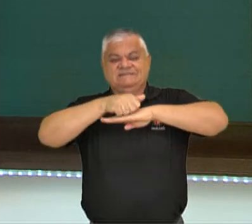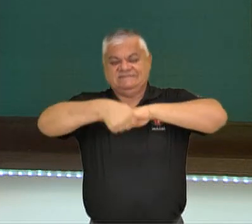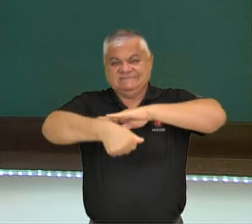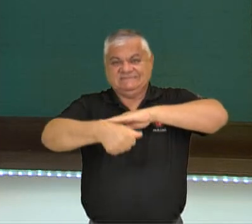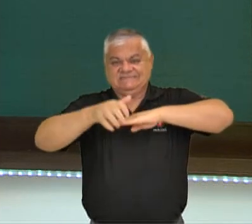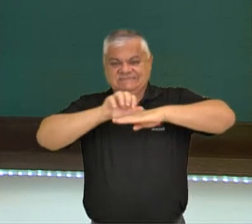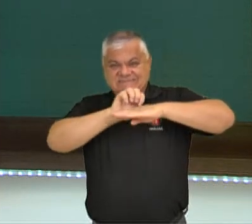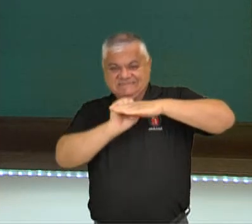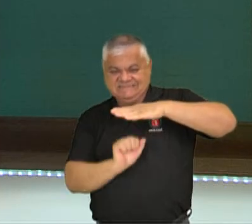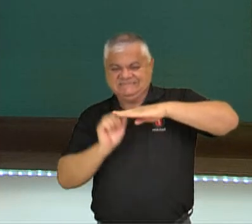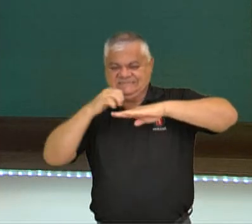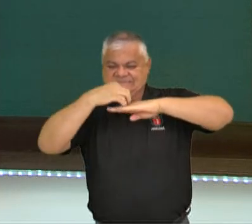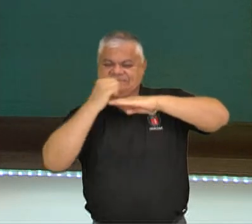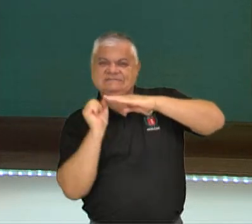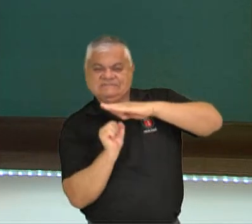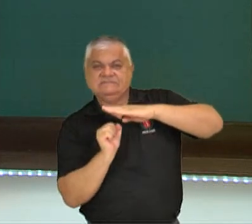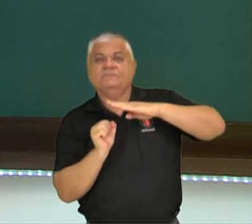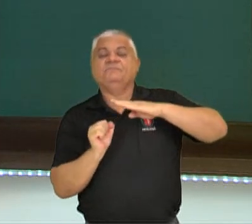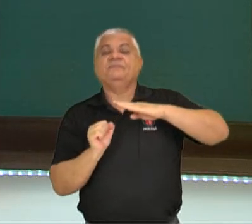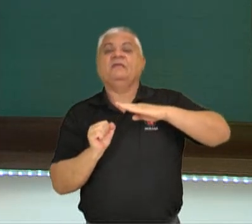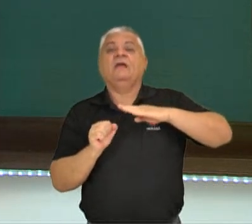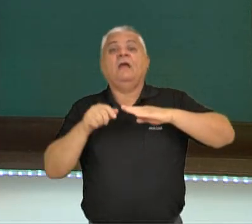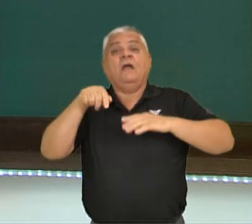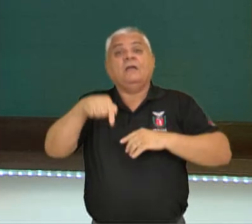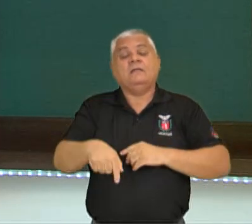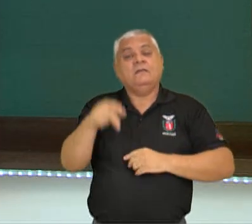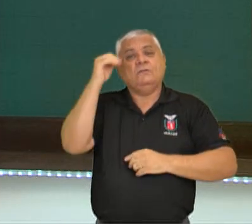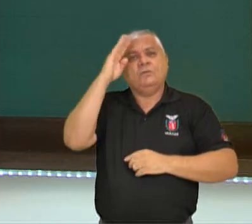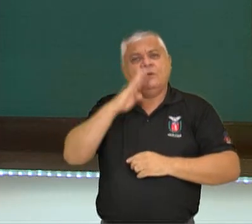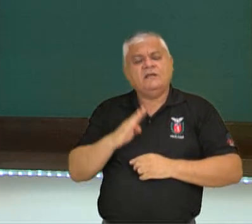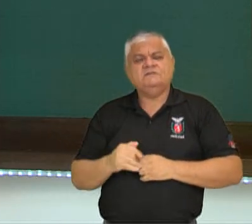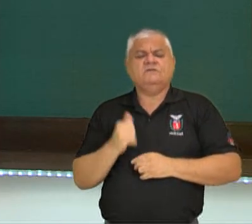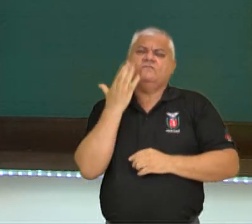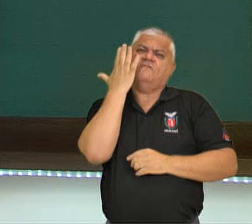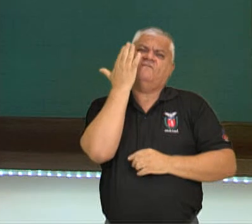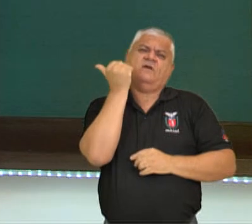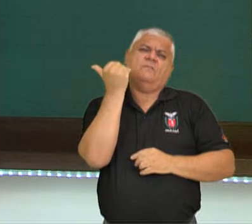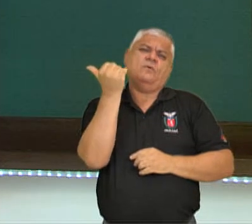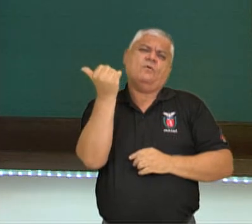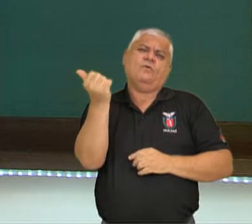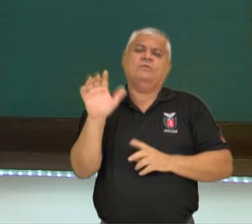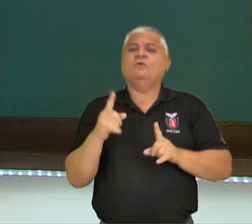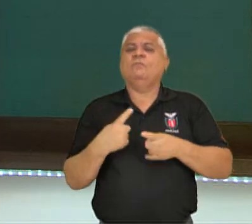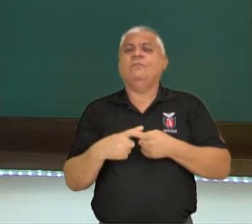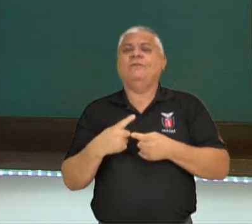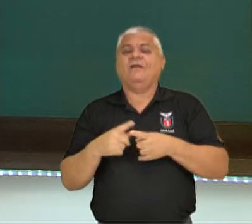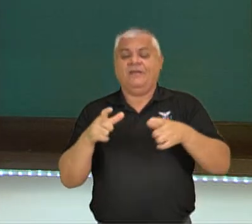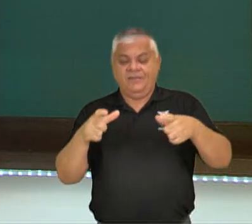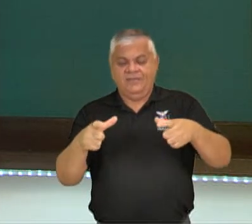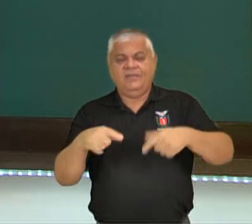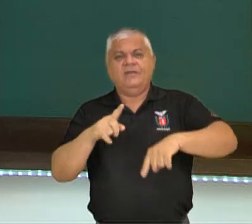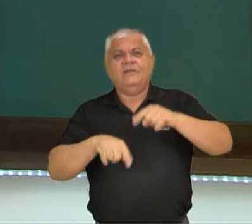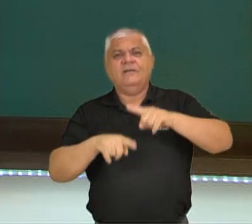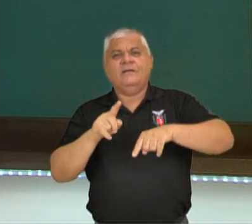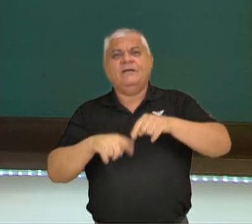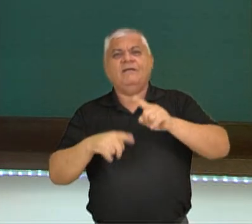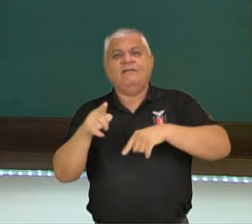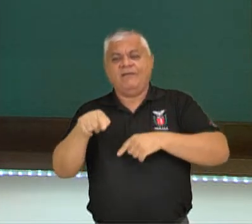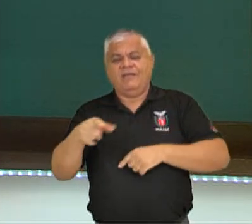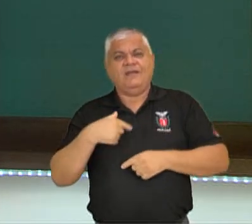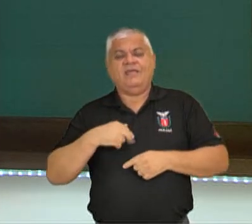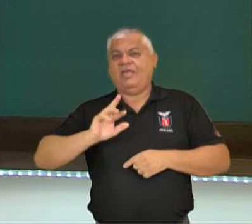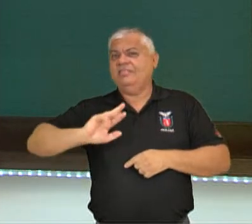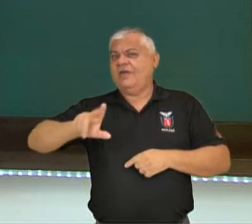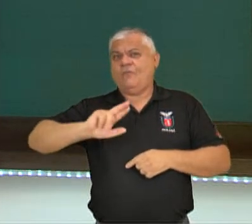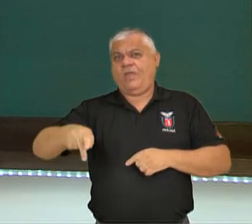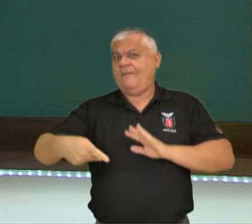tá? E no Brasil ele tornou-se tão popular que foi descrito como um instrumento não oficial